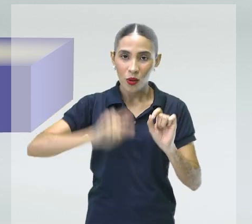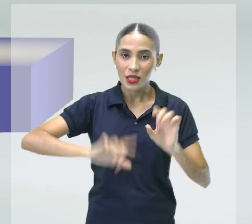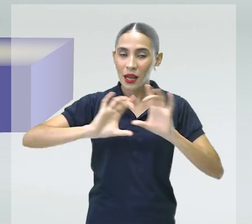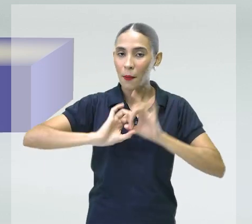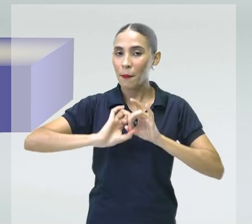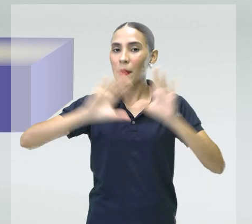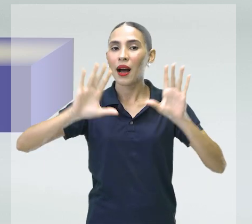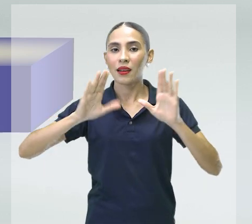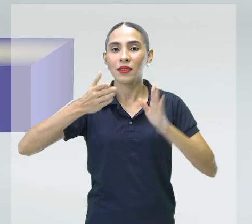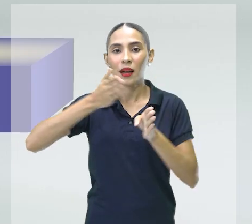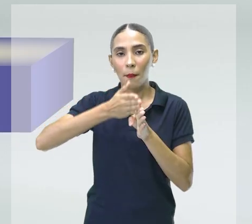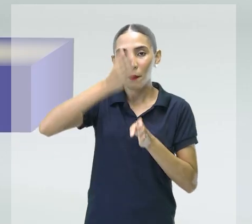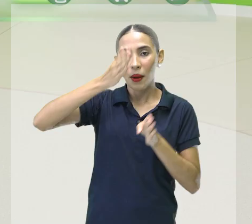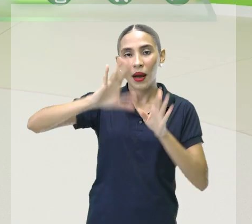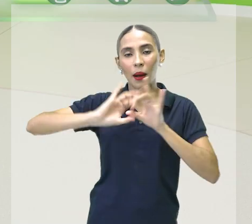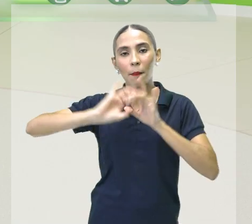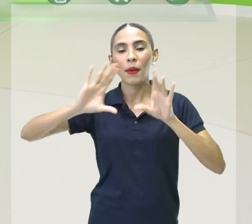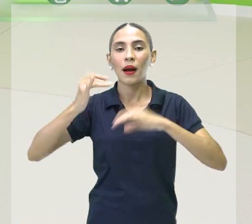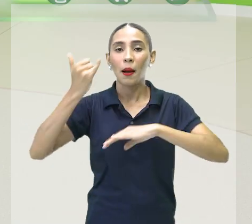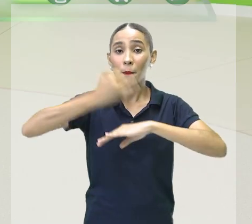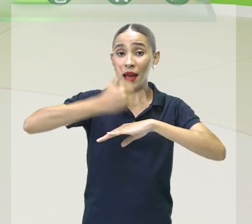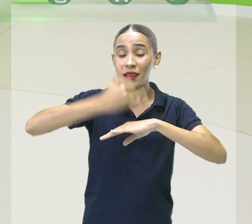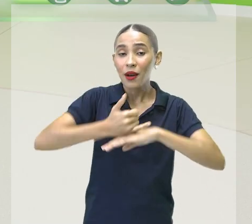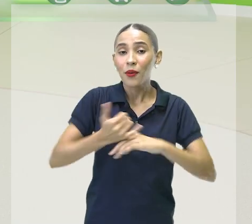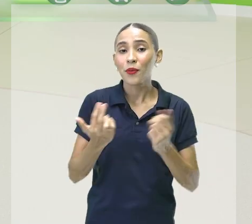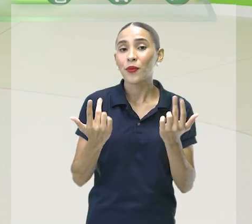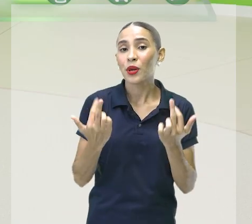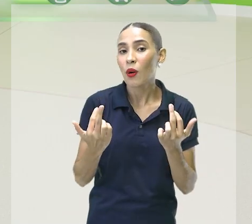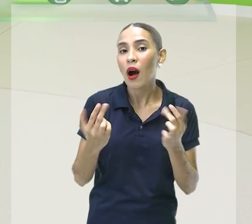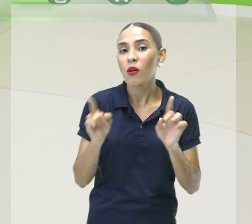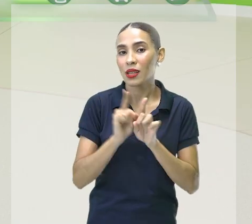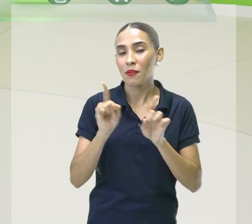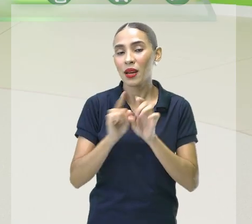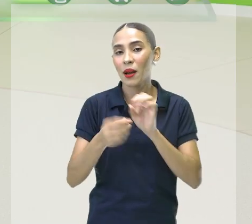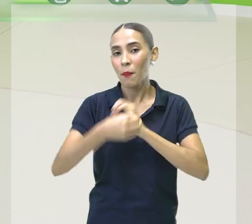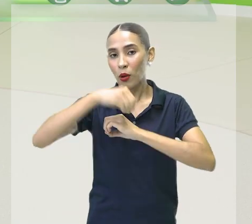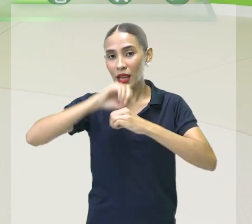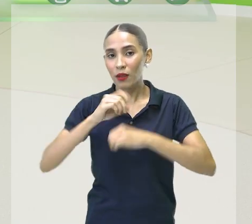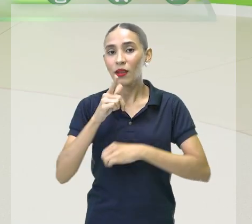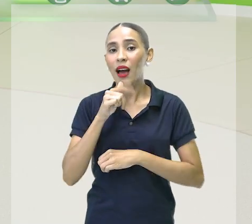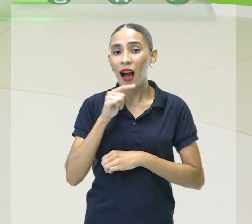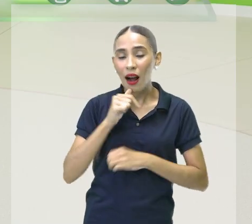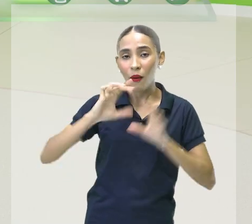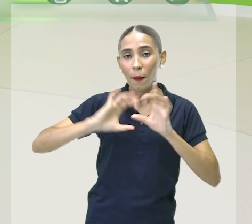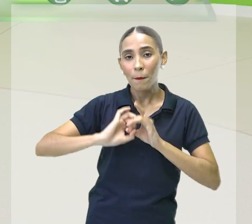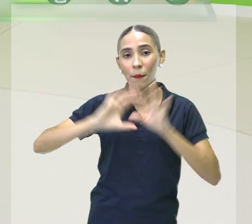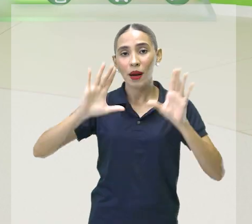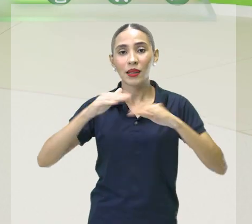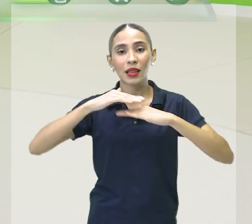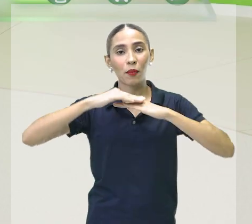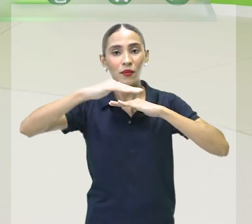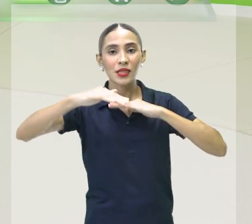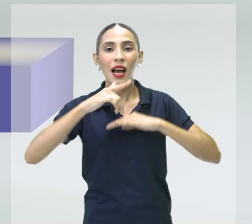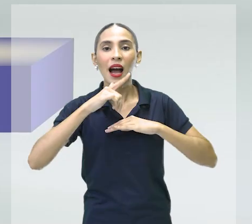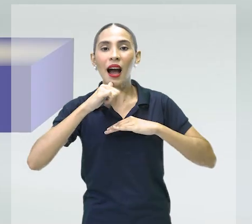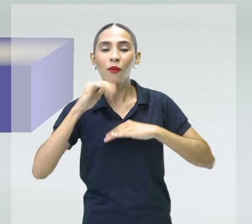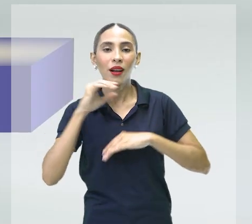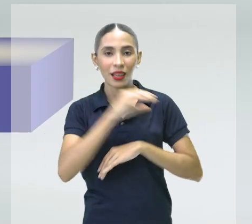da superfície do metal. Da mesma forma como as moléculas de água se libertam da superfície da água